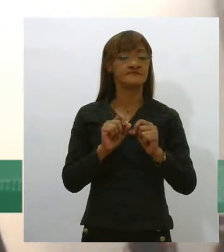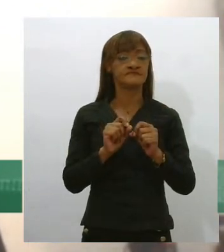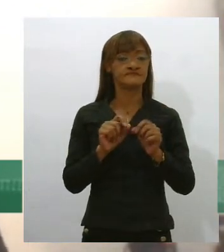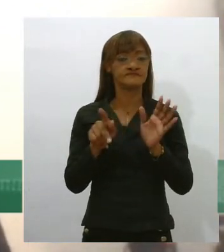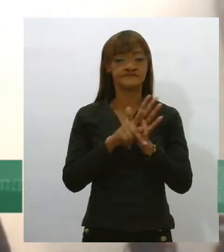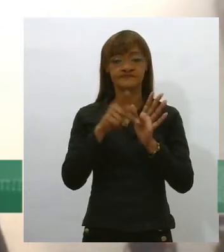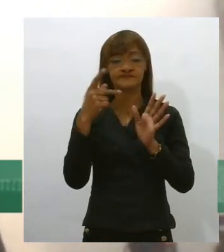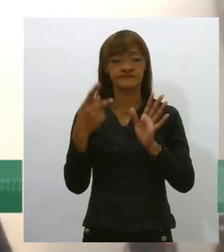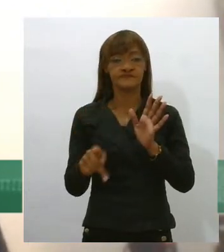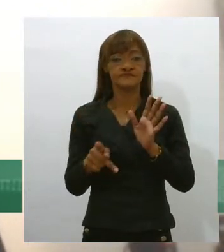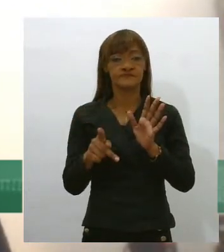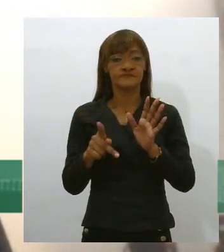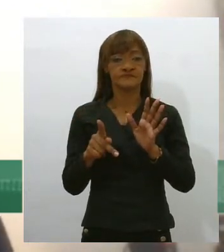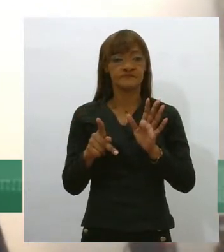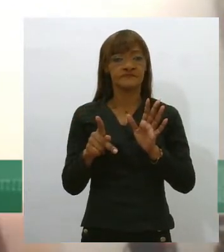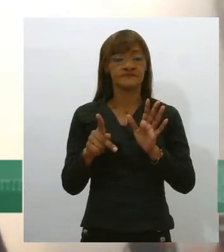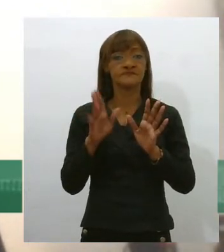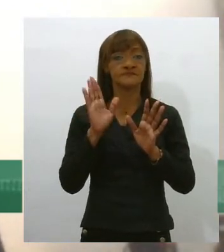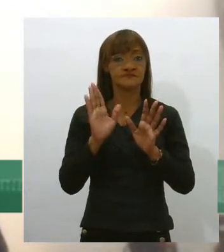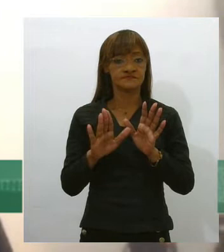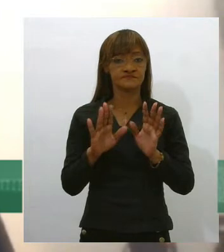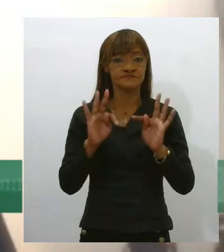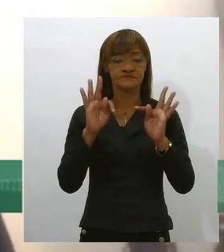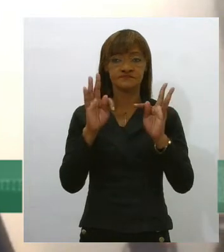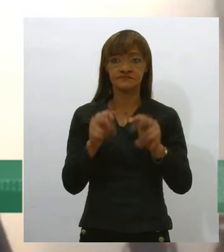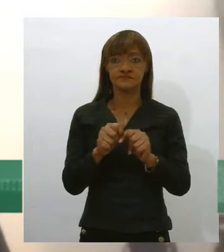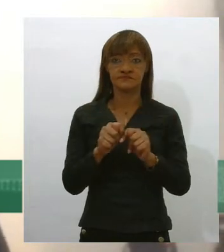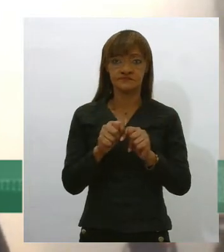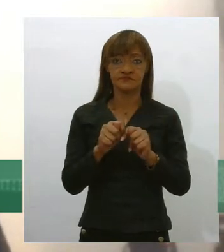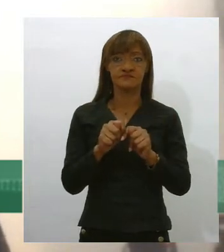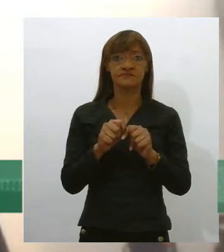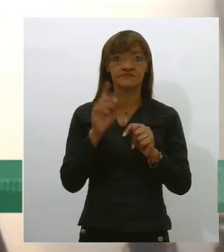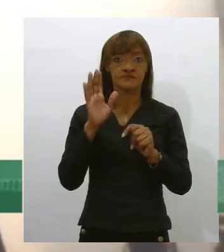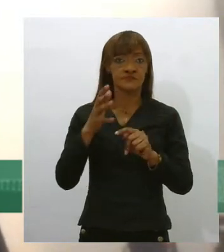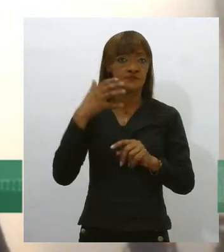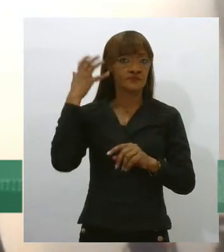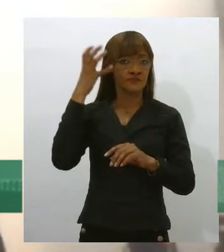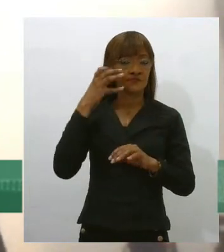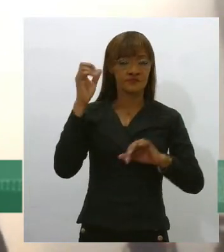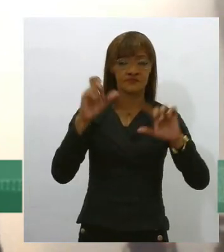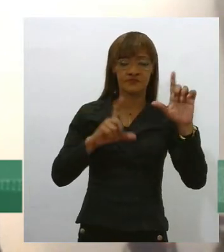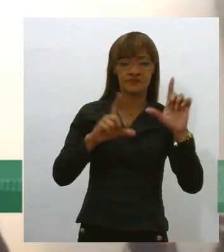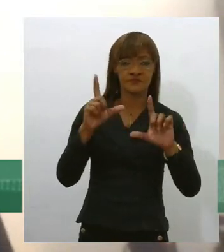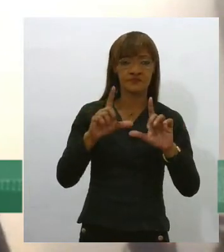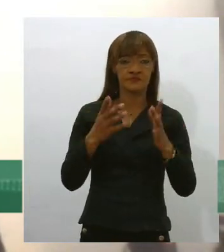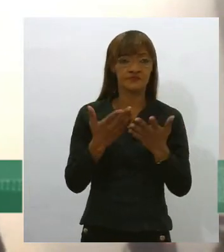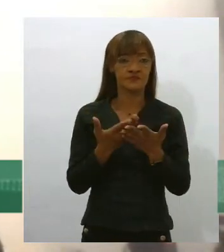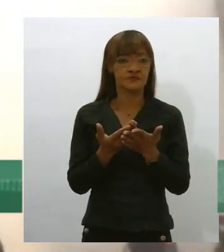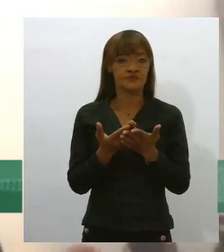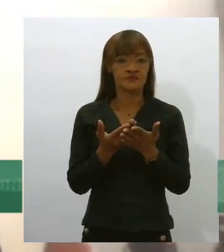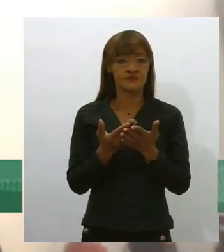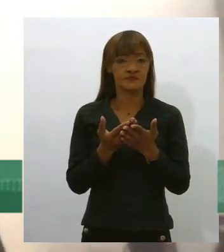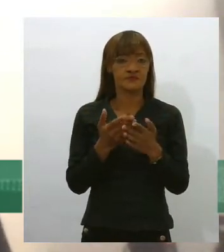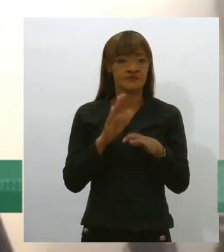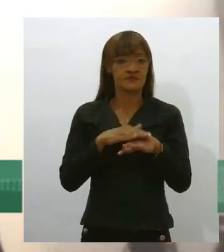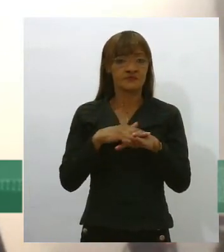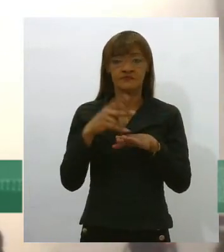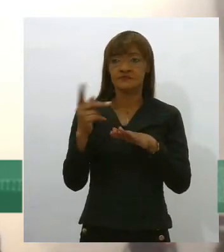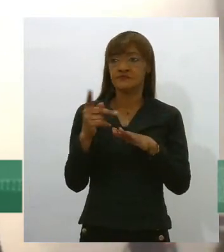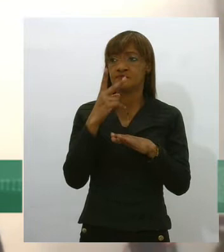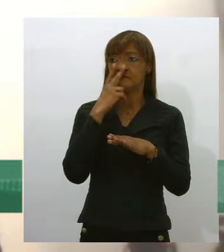onde são transmitidos os sinais de rádio e televisão aberta é a serviço de um modelo de